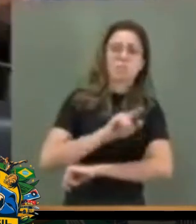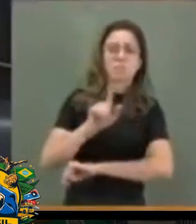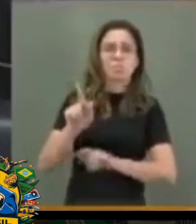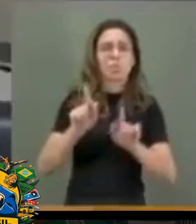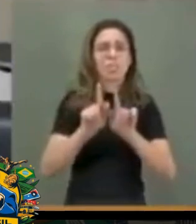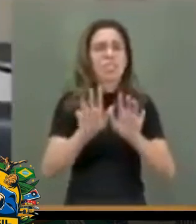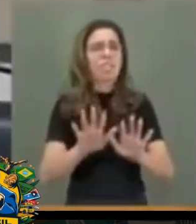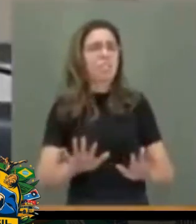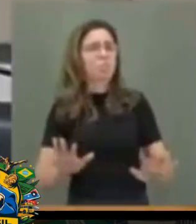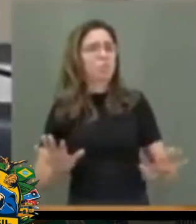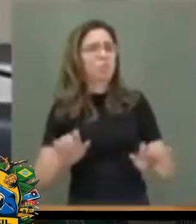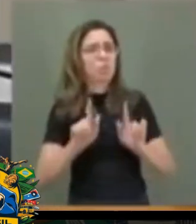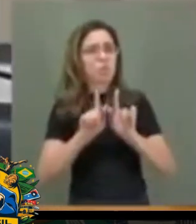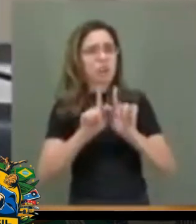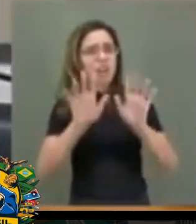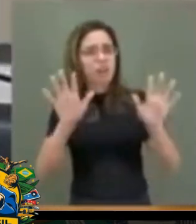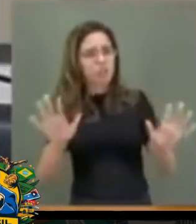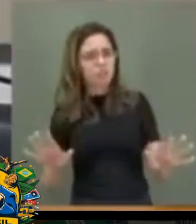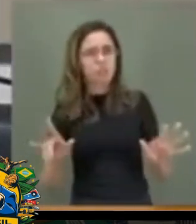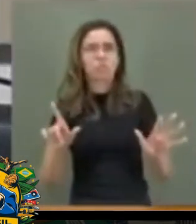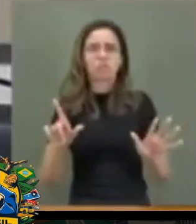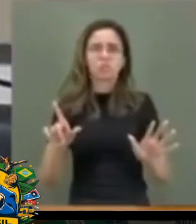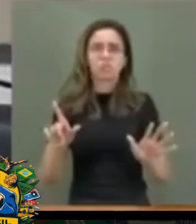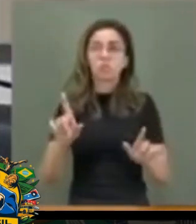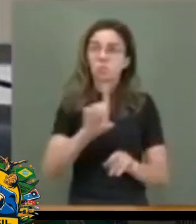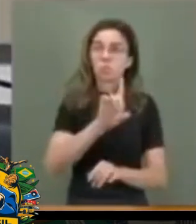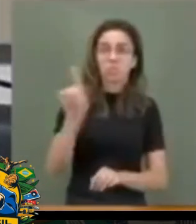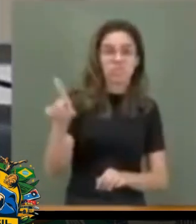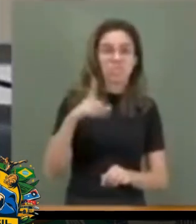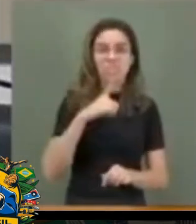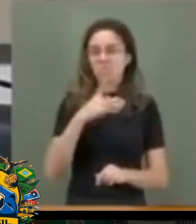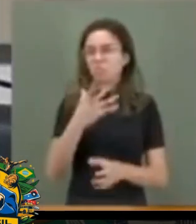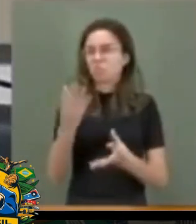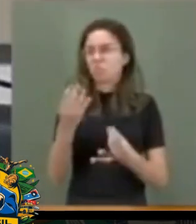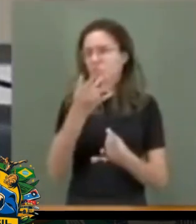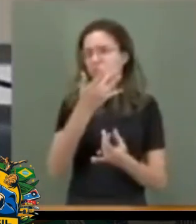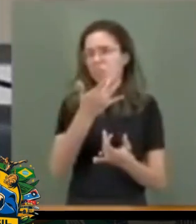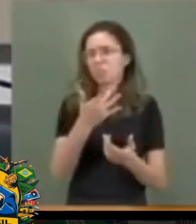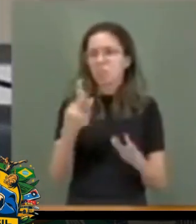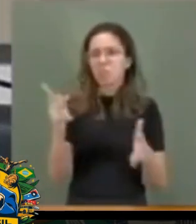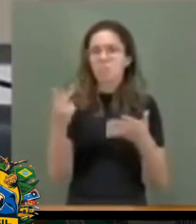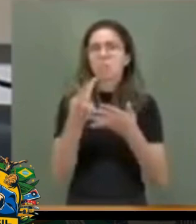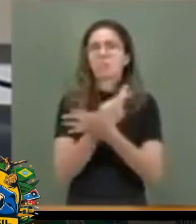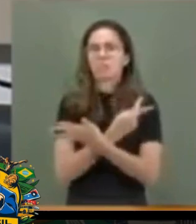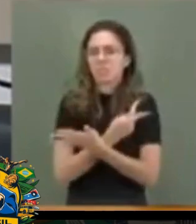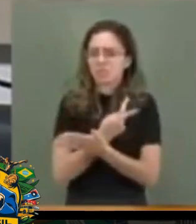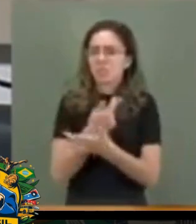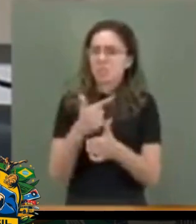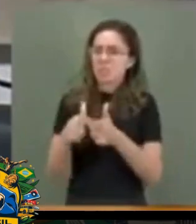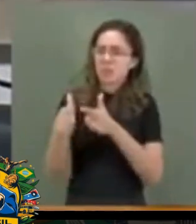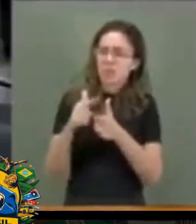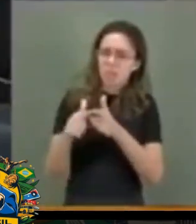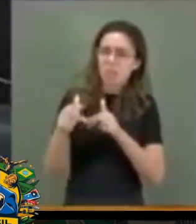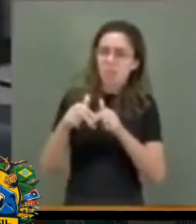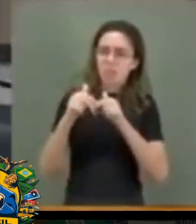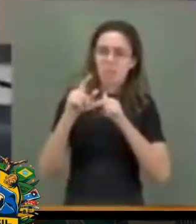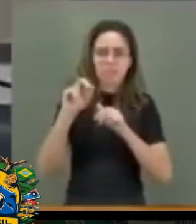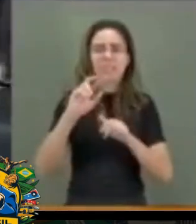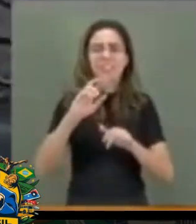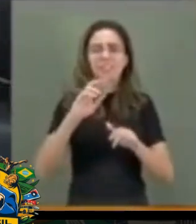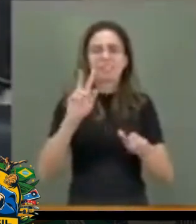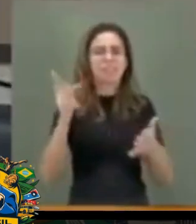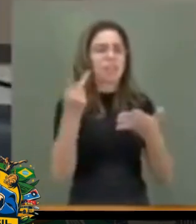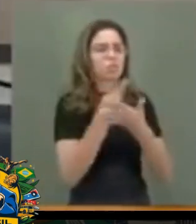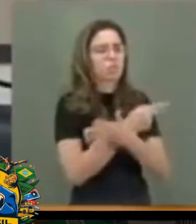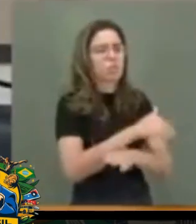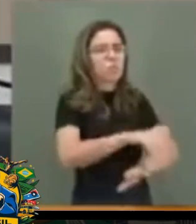Me parece, tá? Que no dia tinha lá procedimento de flagrante, de outros crimes e tal. Mas a demanda em Guarulhos é muito grande. Então esse prazo aí não é